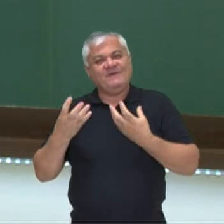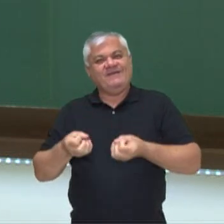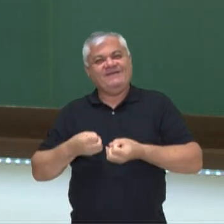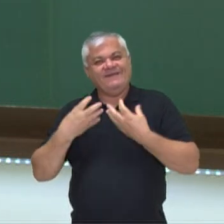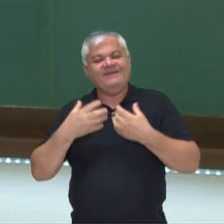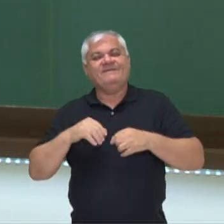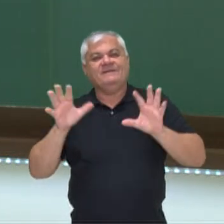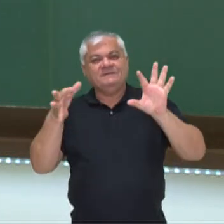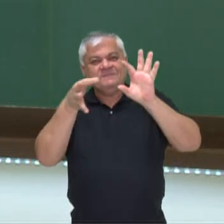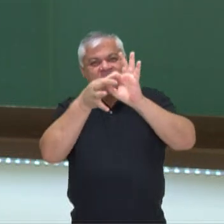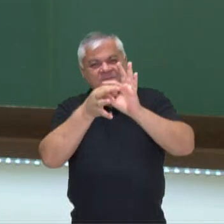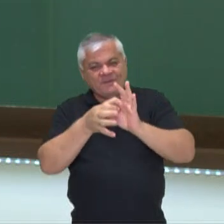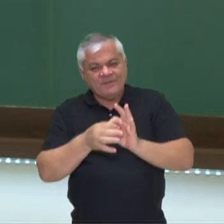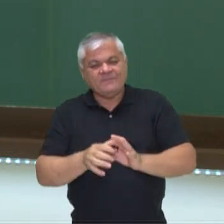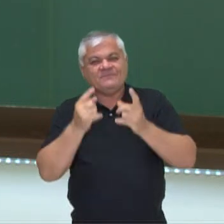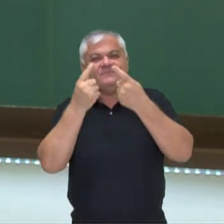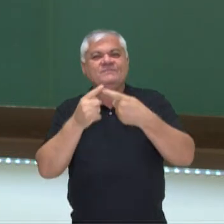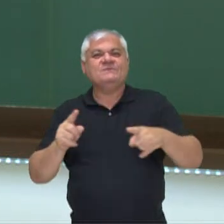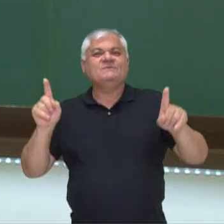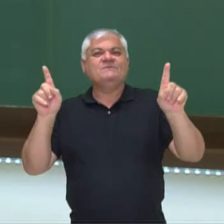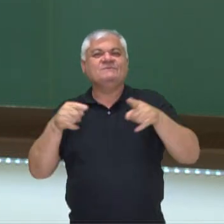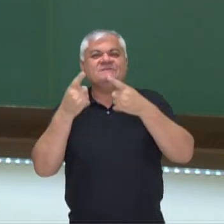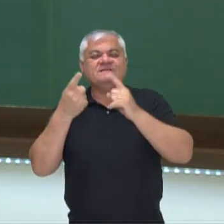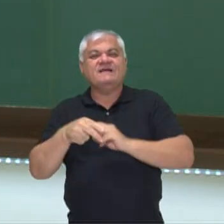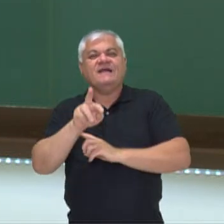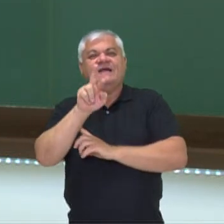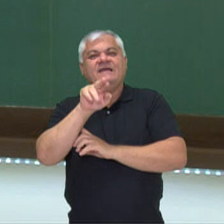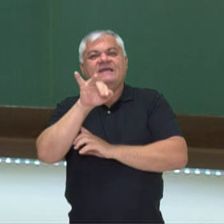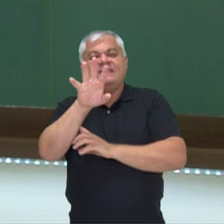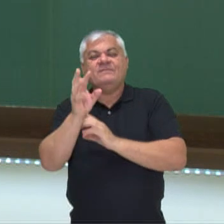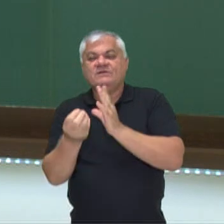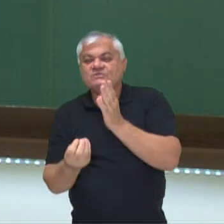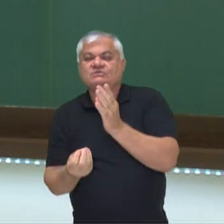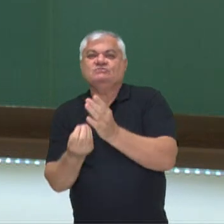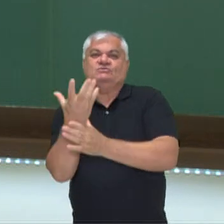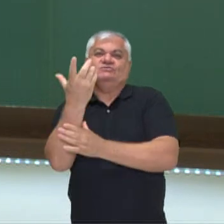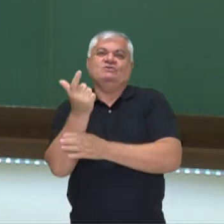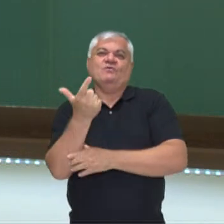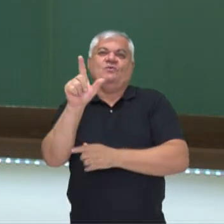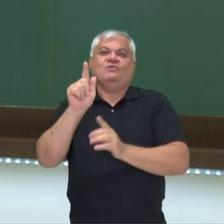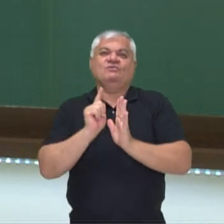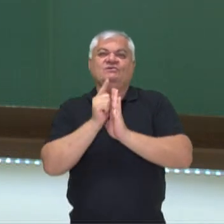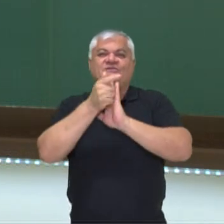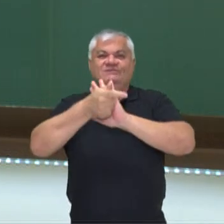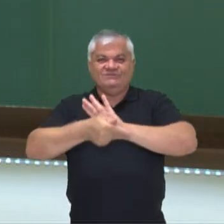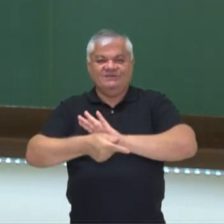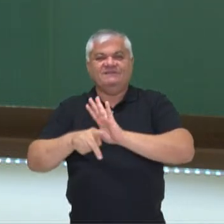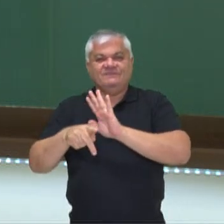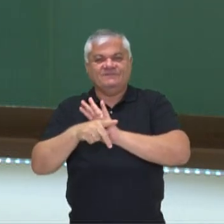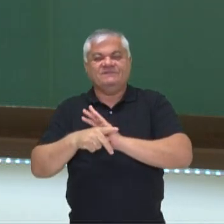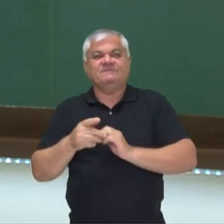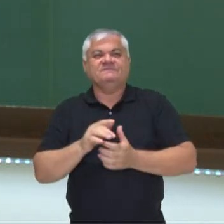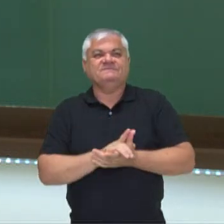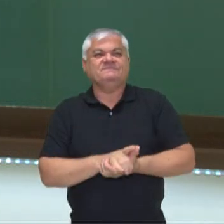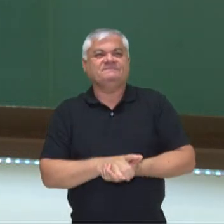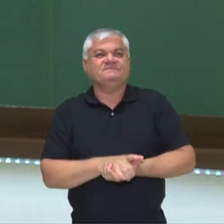eles foram sendo musicados, rimados e deram origem a esse outro gênero que faz parte da nossa